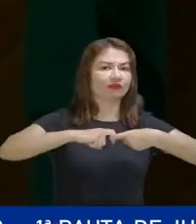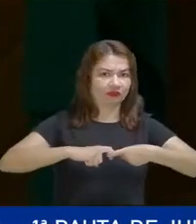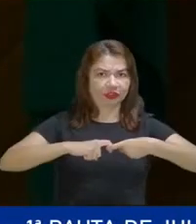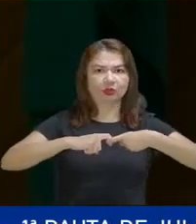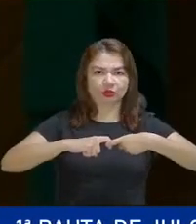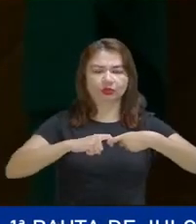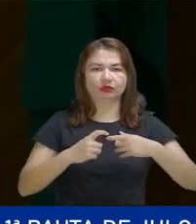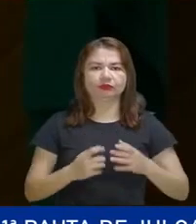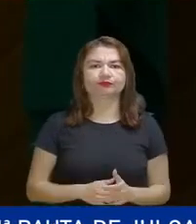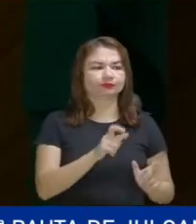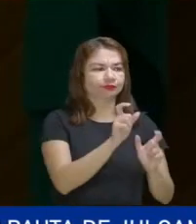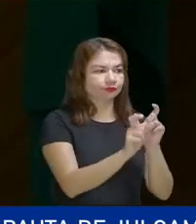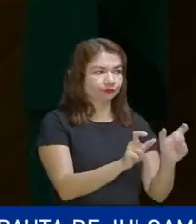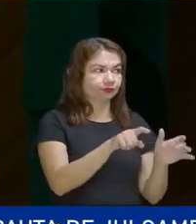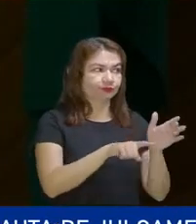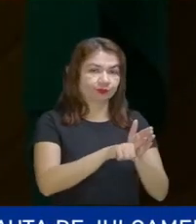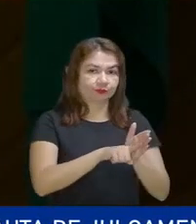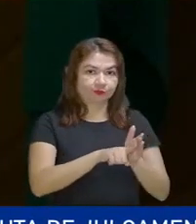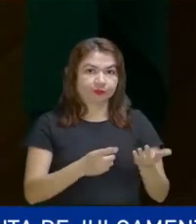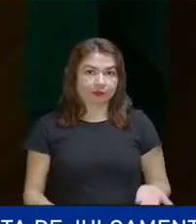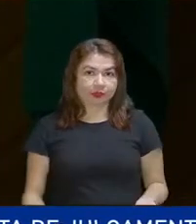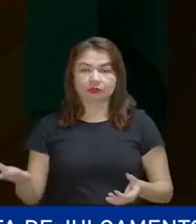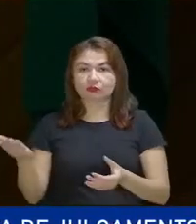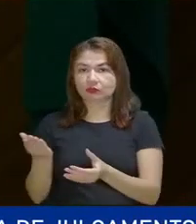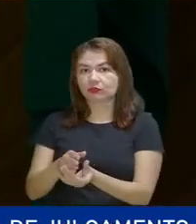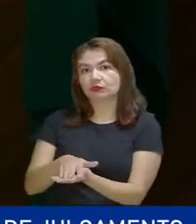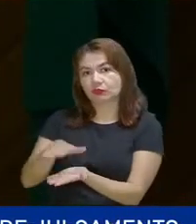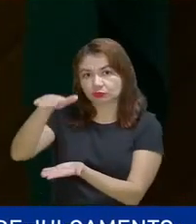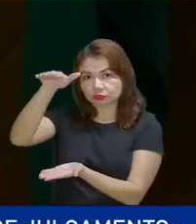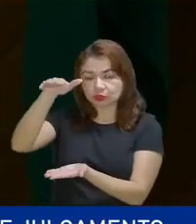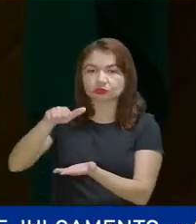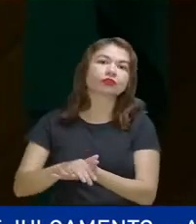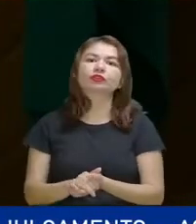fato de os investigantes terem colacionado aos autos